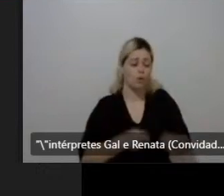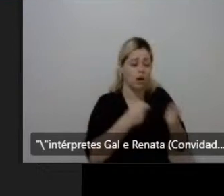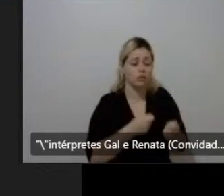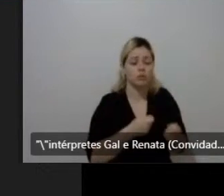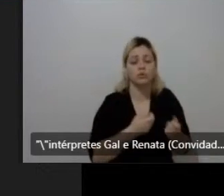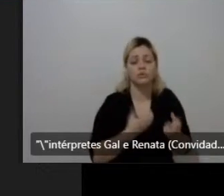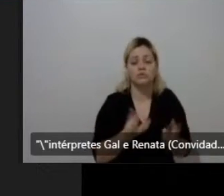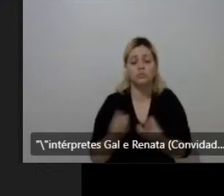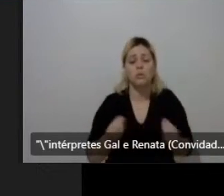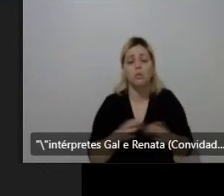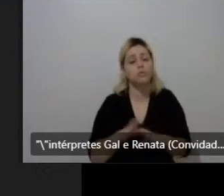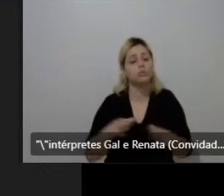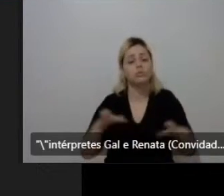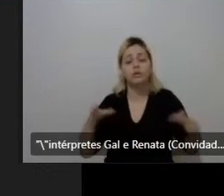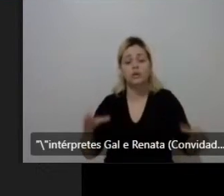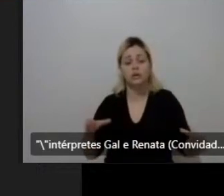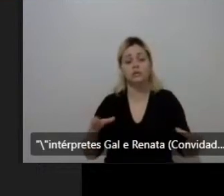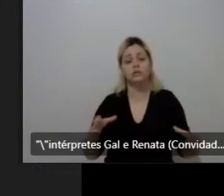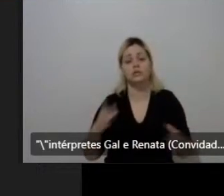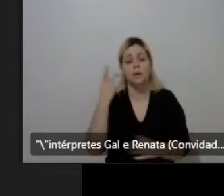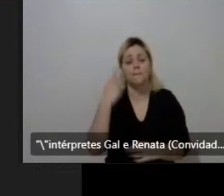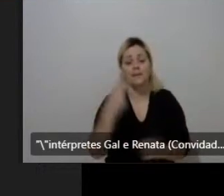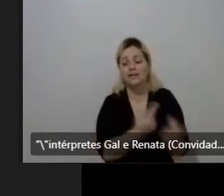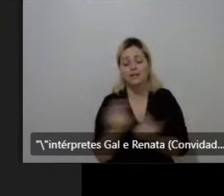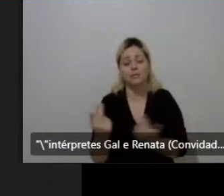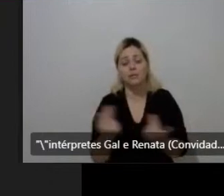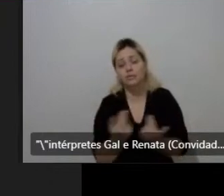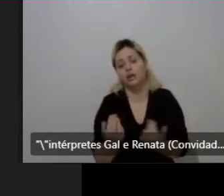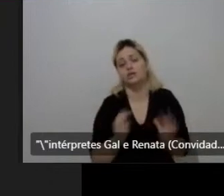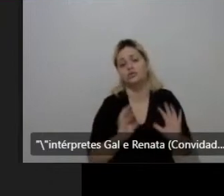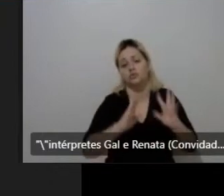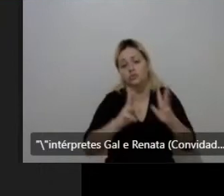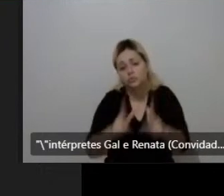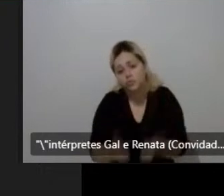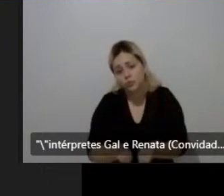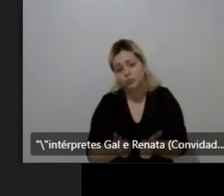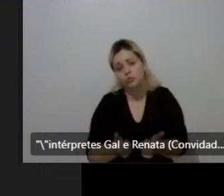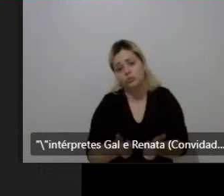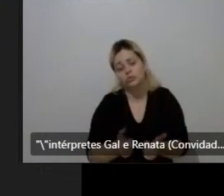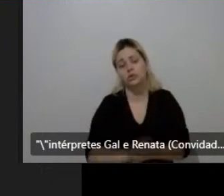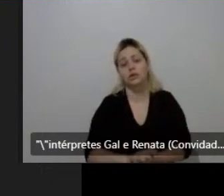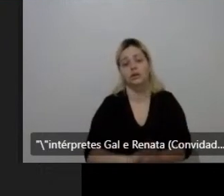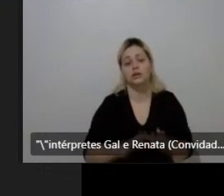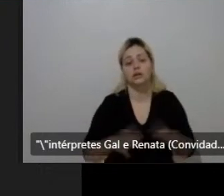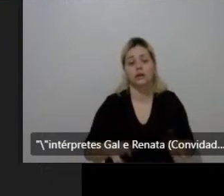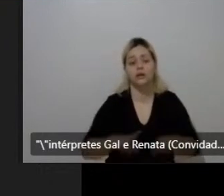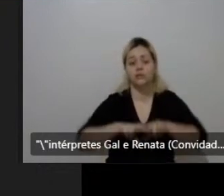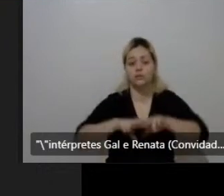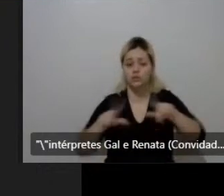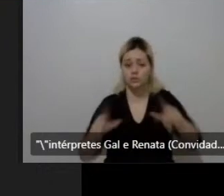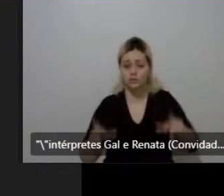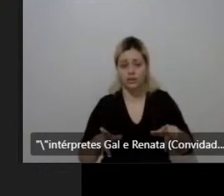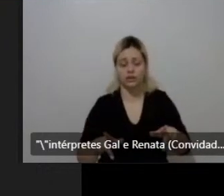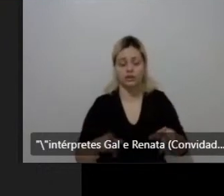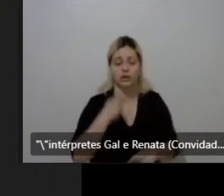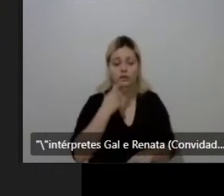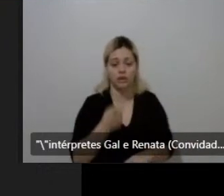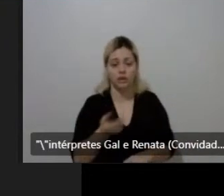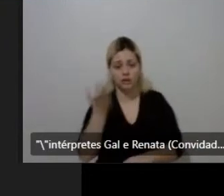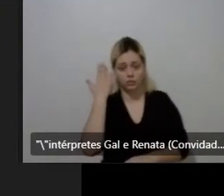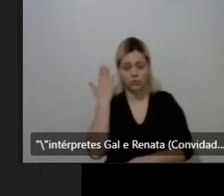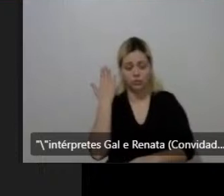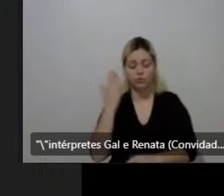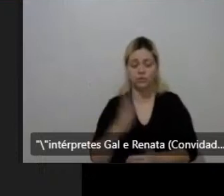Fazenda, Pixinguaba, pela escola quilombola. E como a Givânia, né, a liderança da CONAC, me falou ontem, ela fala